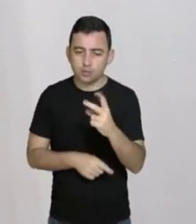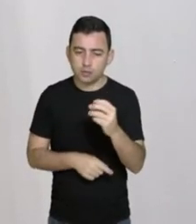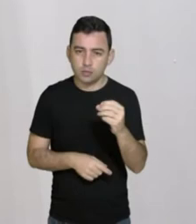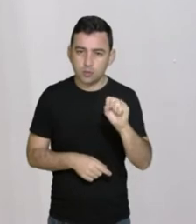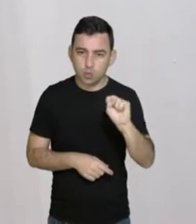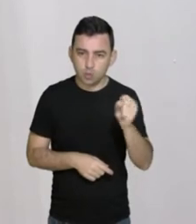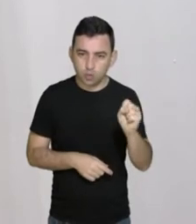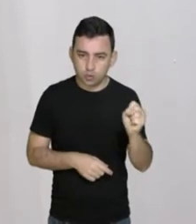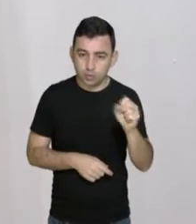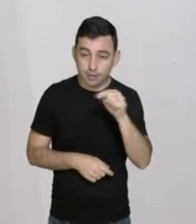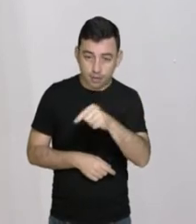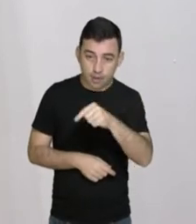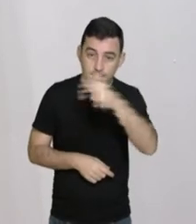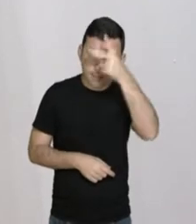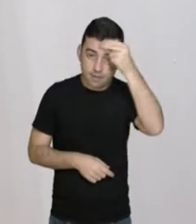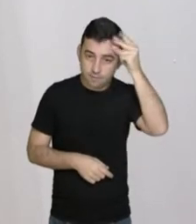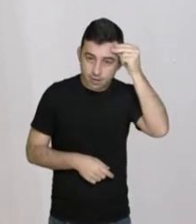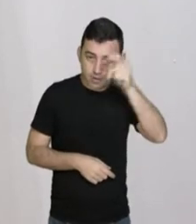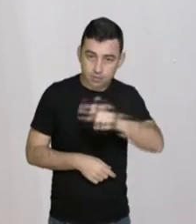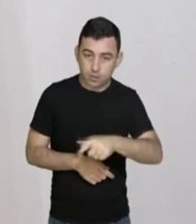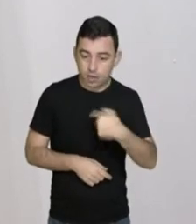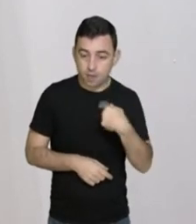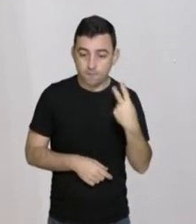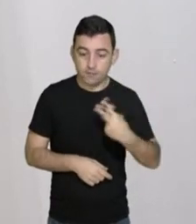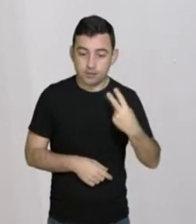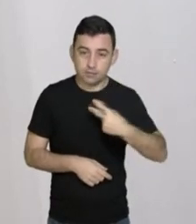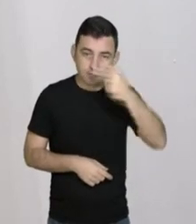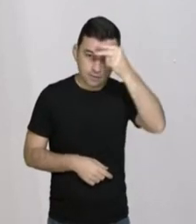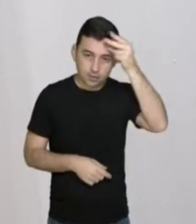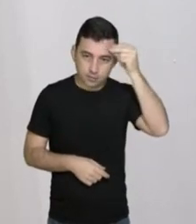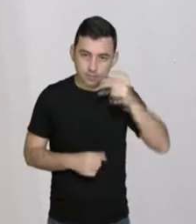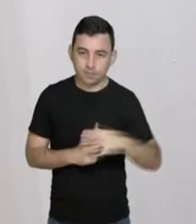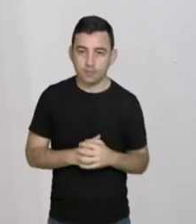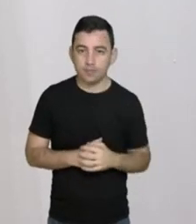ele como prefeito e eu como vice-prefeito.